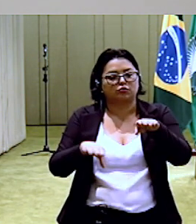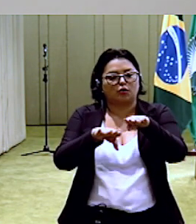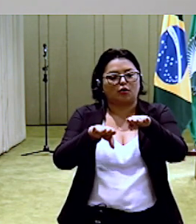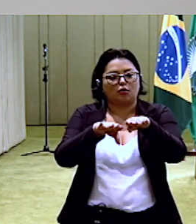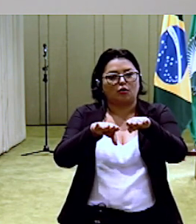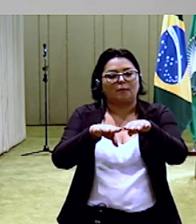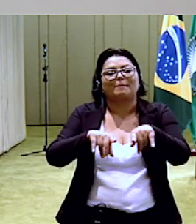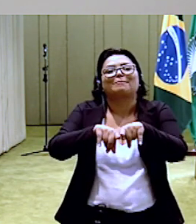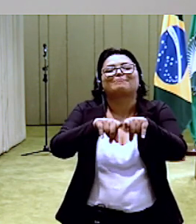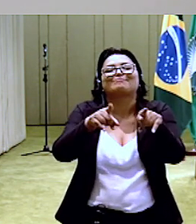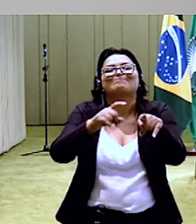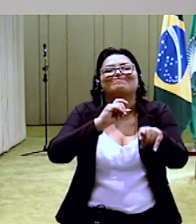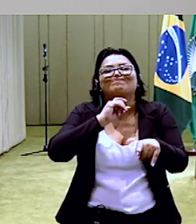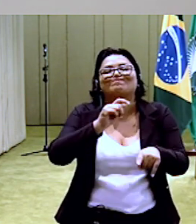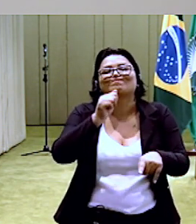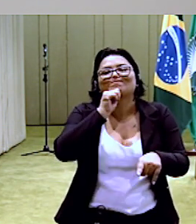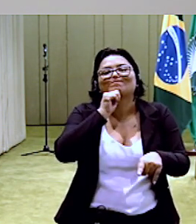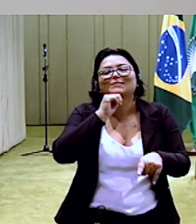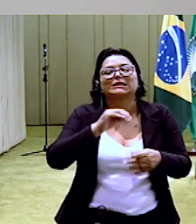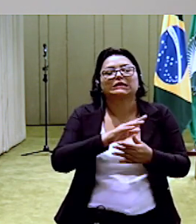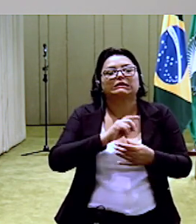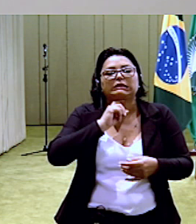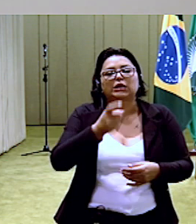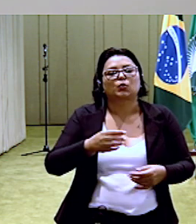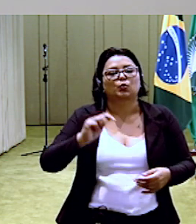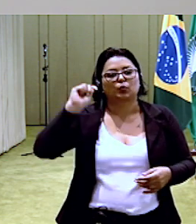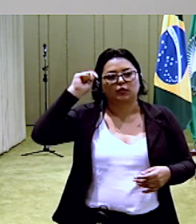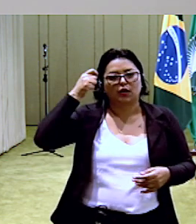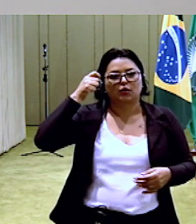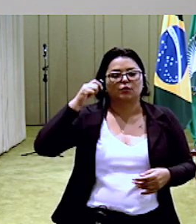não tem nenhum negro na diretoria do BNDES, e pior do que isso, a gente nunca